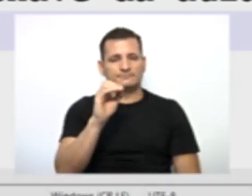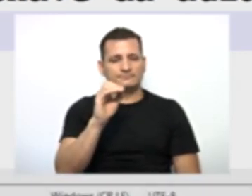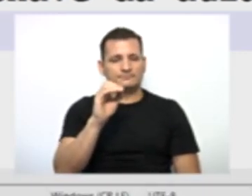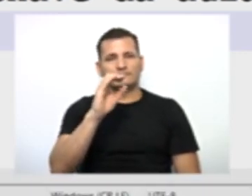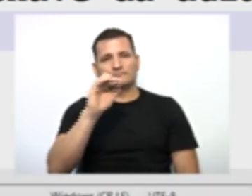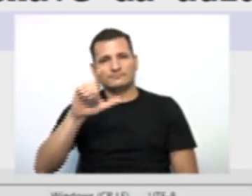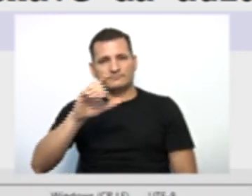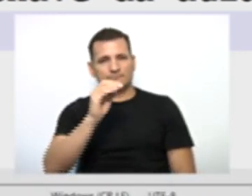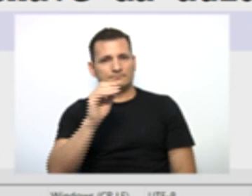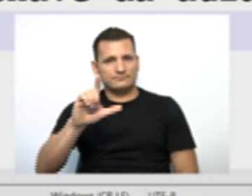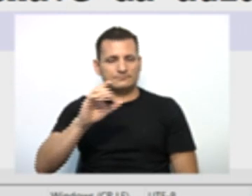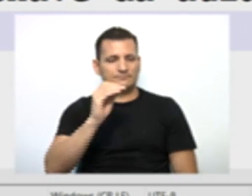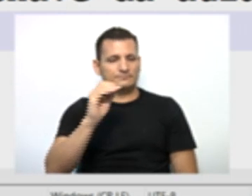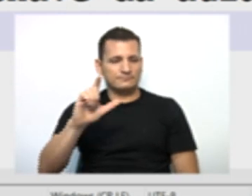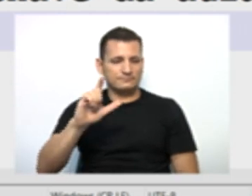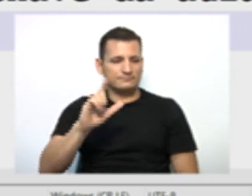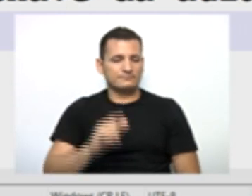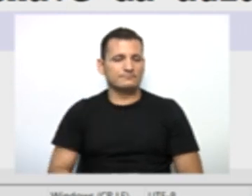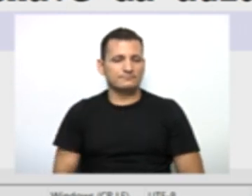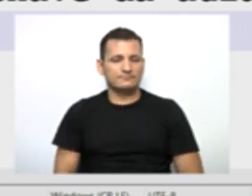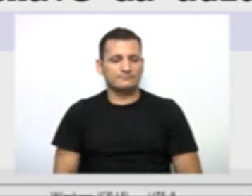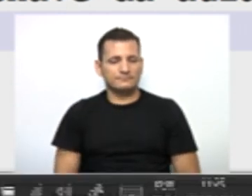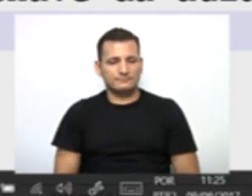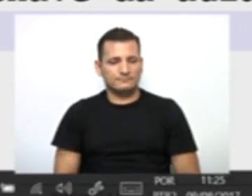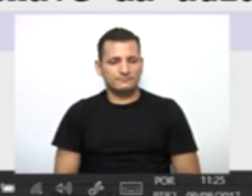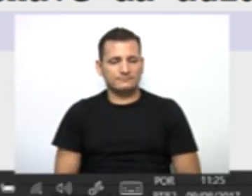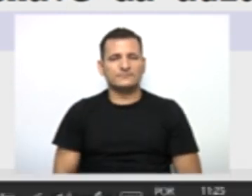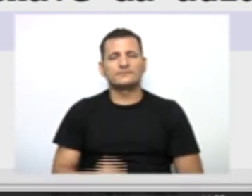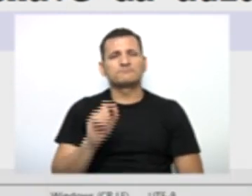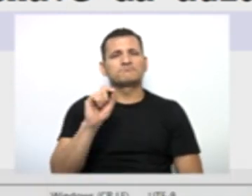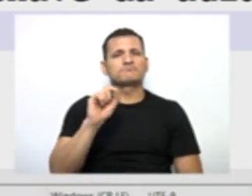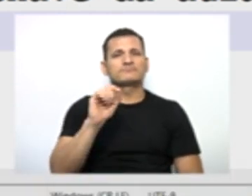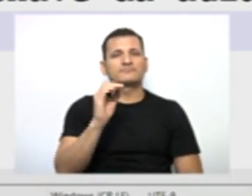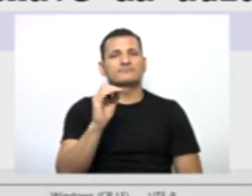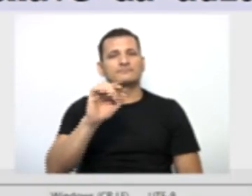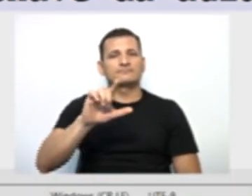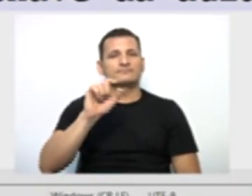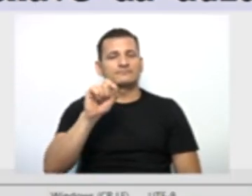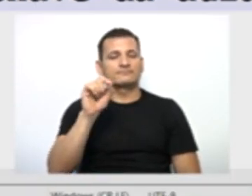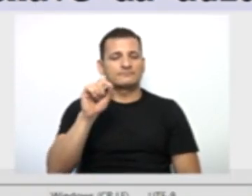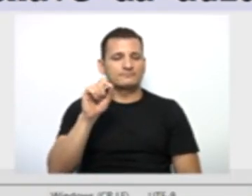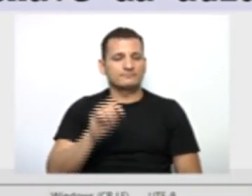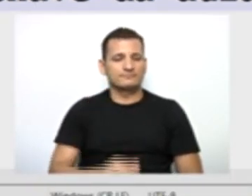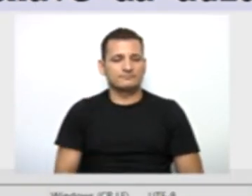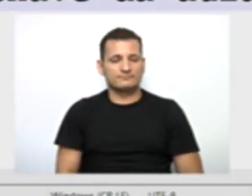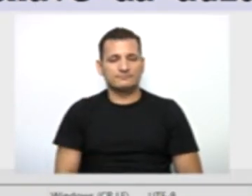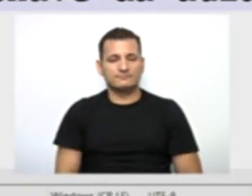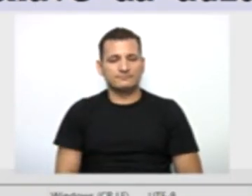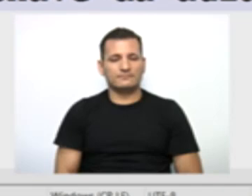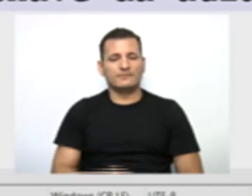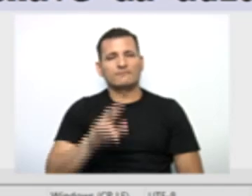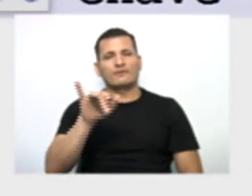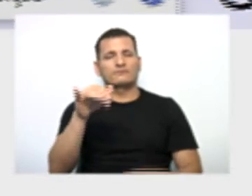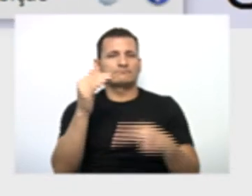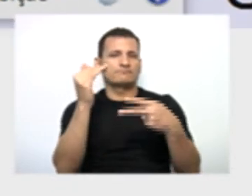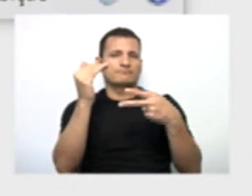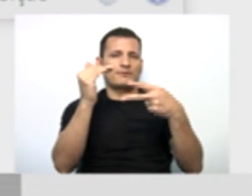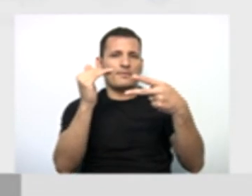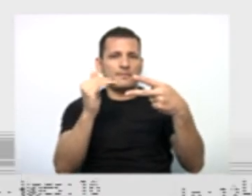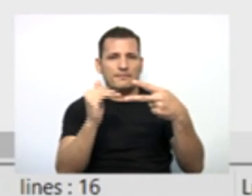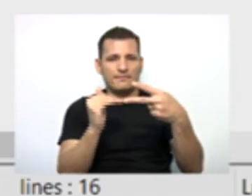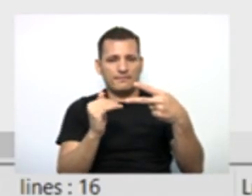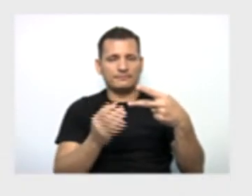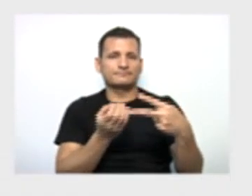tag OL, lista ordenada. O que ele vai fazer, professor? Ele vai criar uma lista numerando